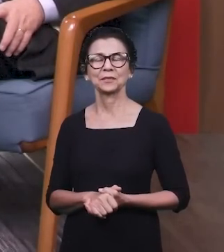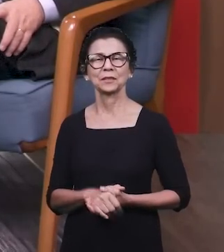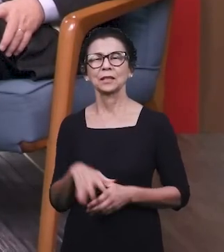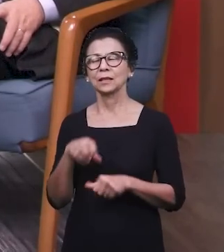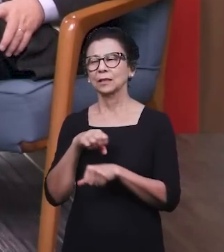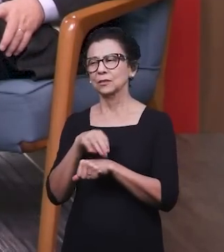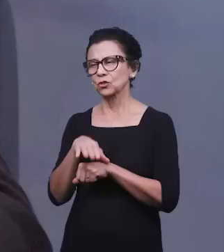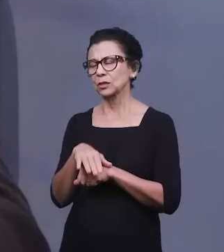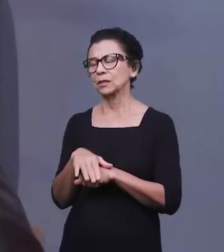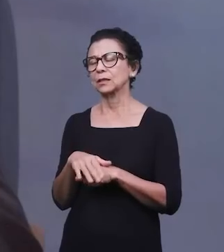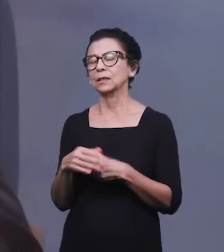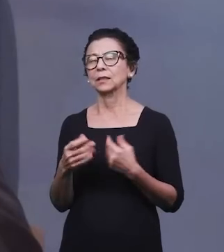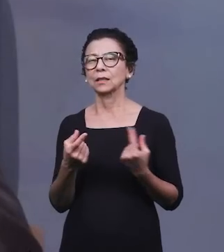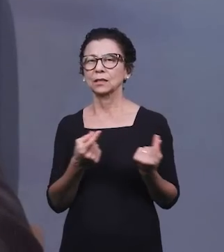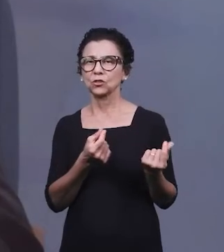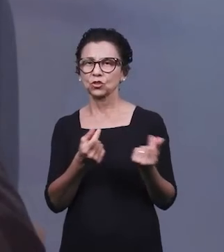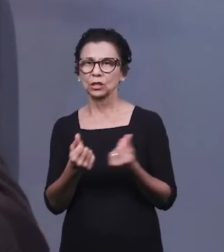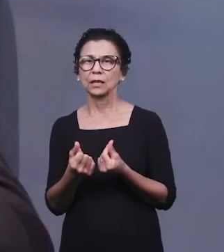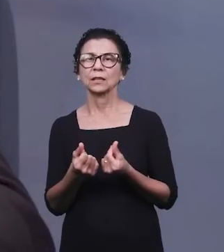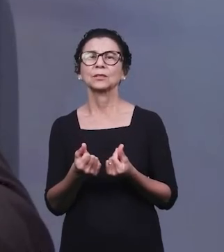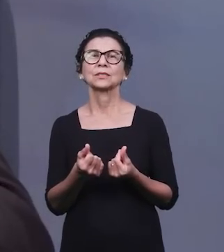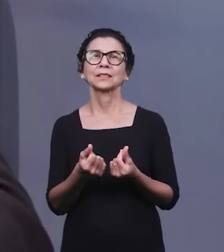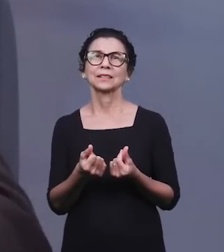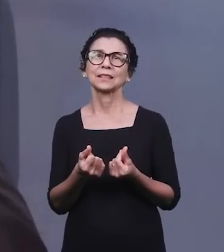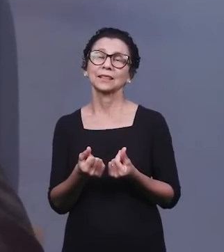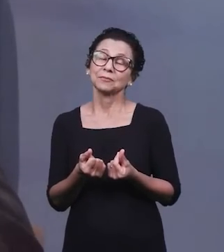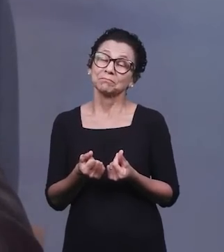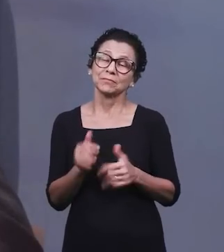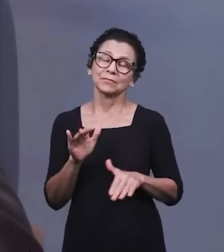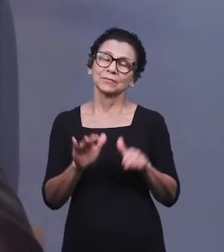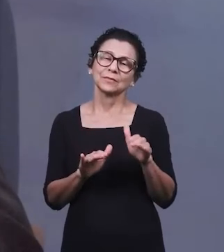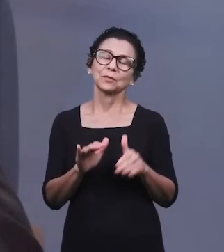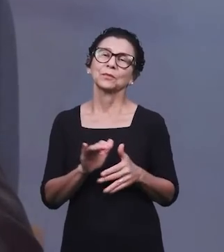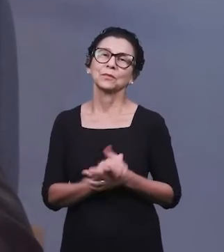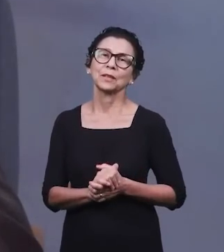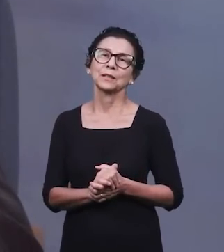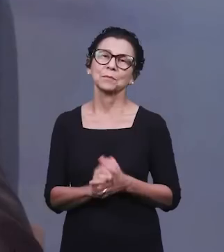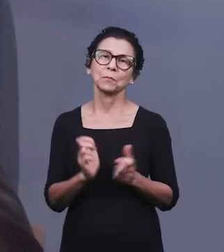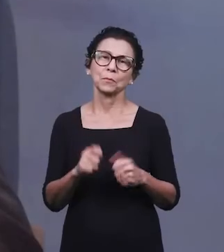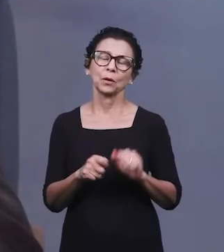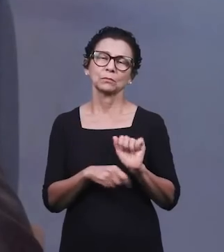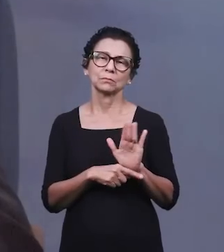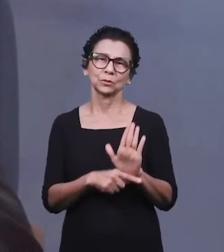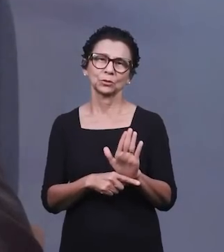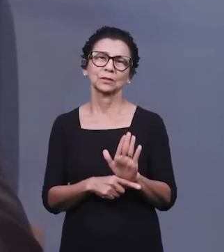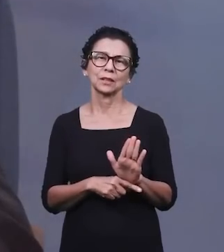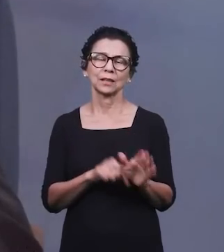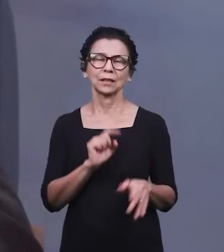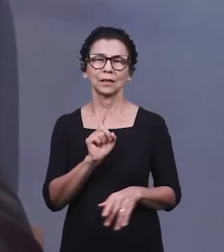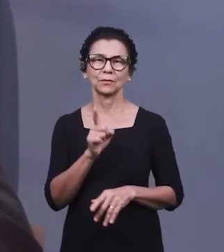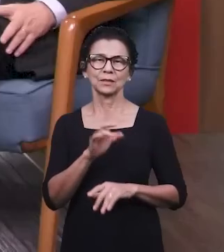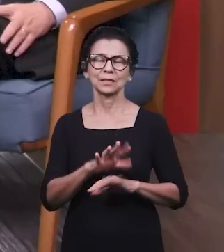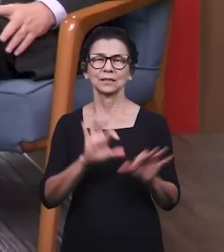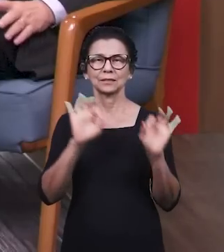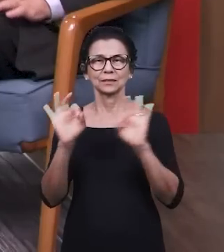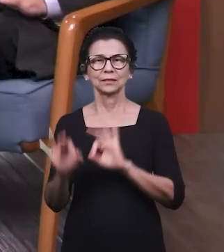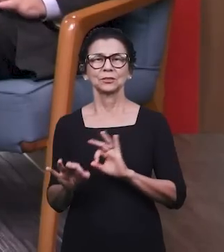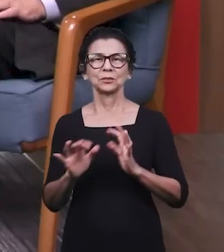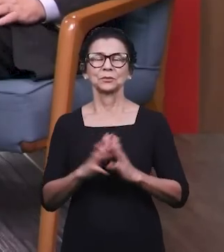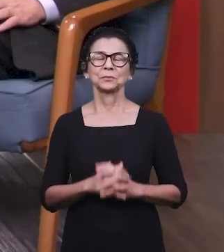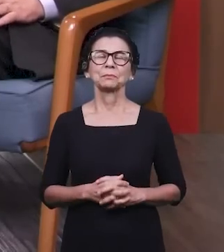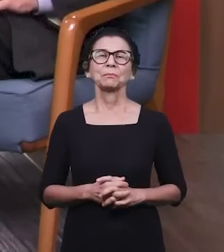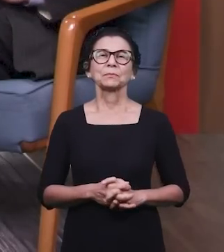sobre finanças, sobre dinheiro. Quem sabe alguma coisa que nós falarmos aqui pode ajudar os nossos queridos ouvintes e telespectadores.